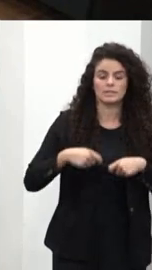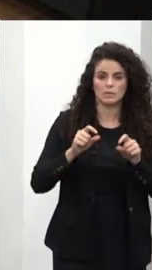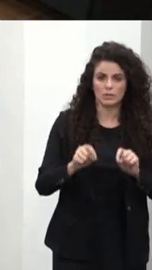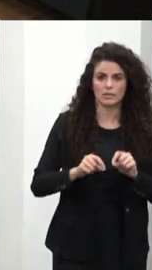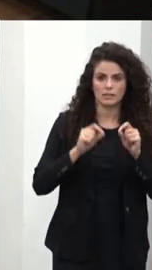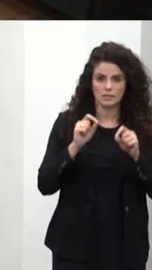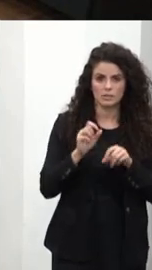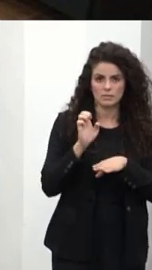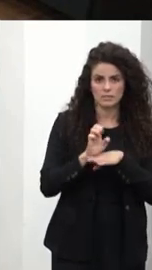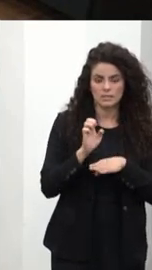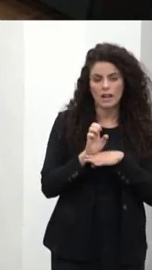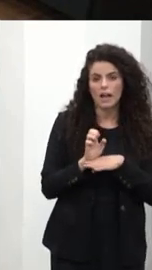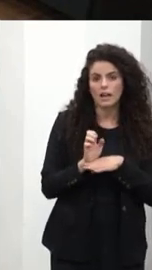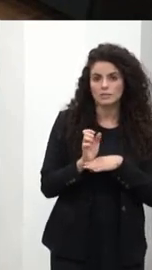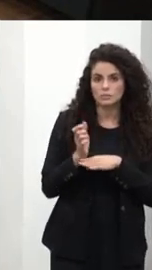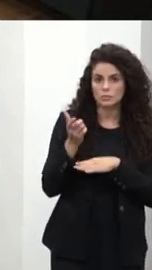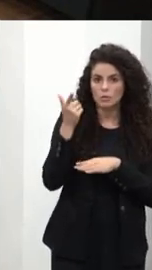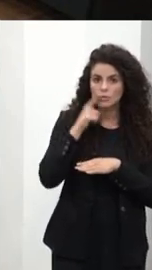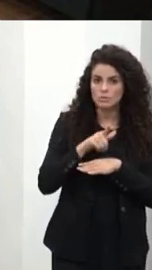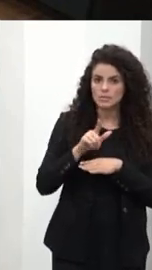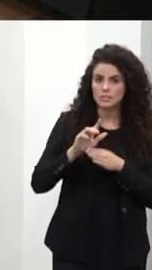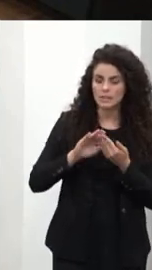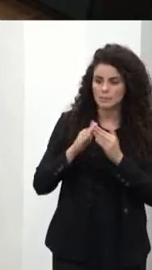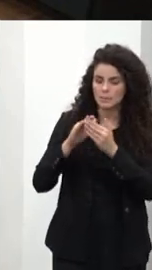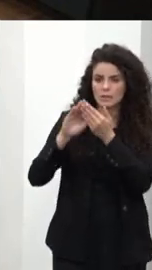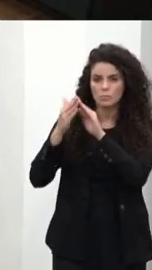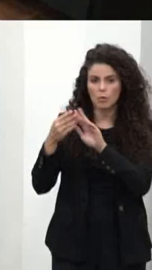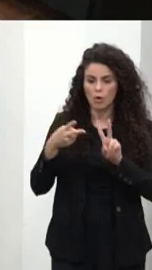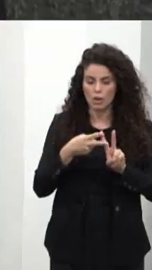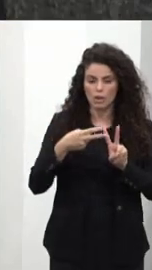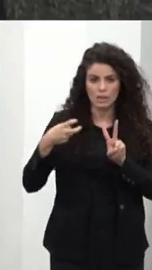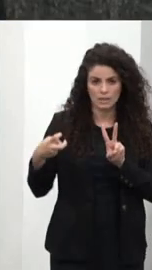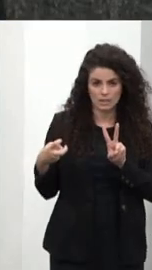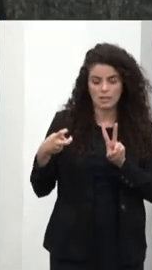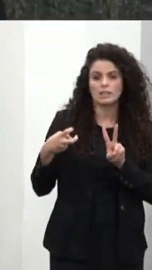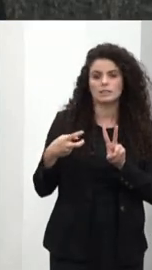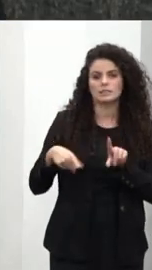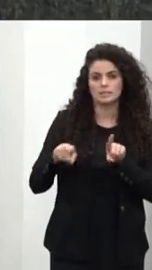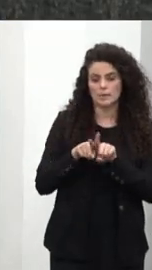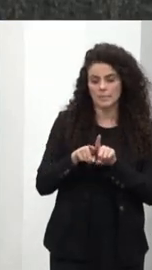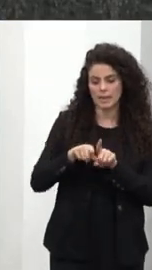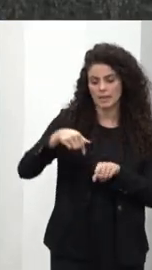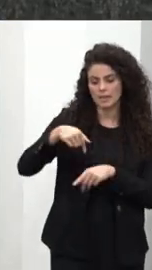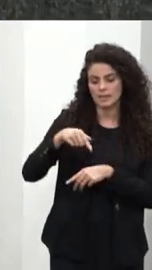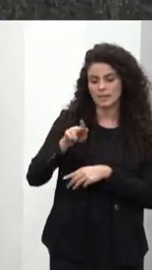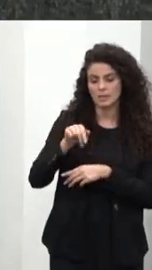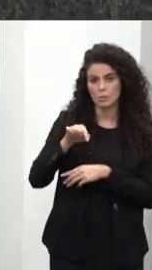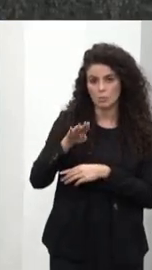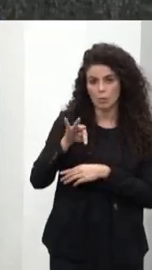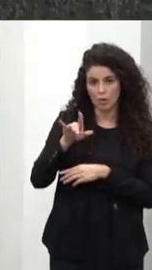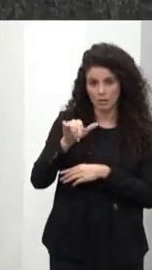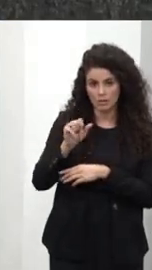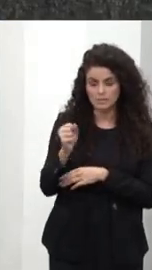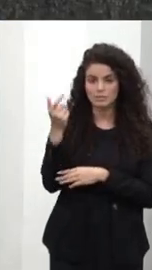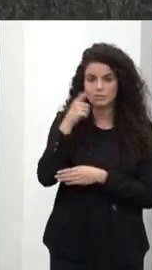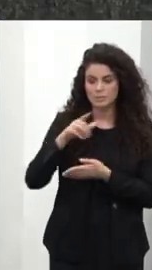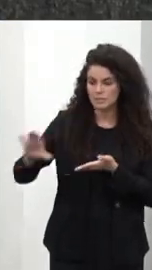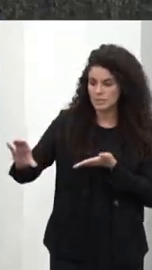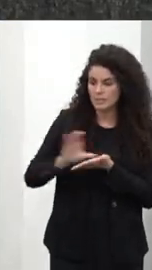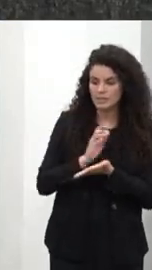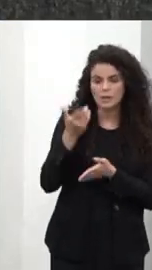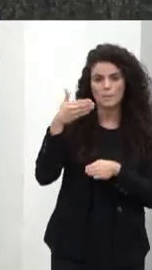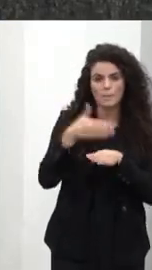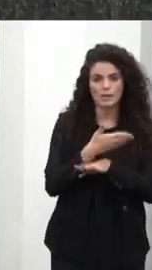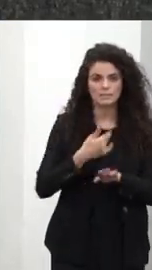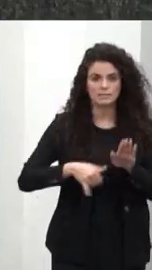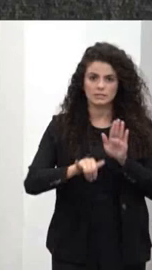que comunidades periféricas quilombola indígenas também possam integrar os editais e pedir que as